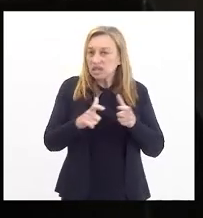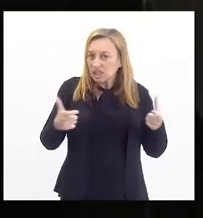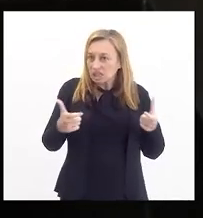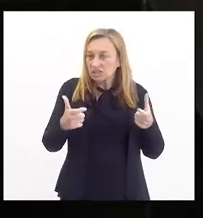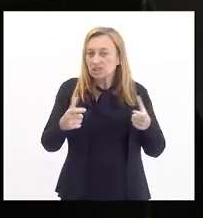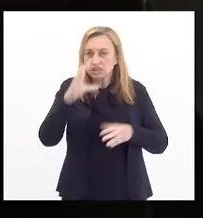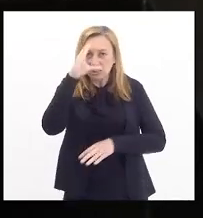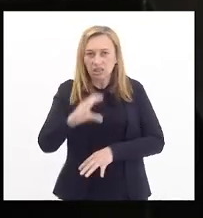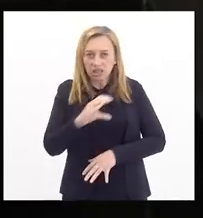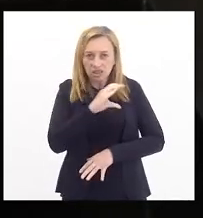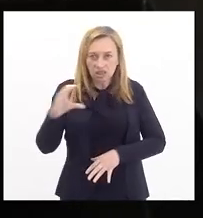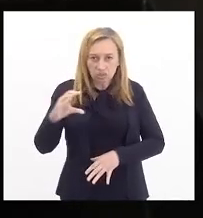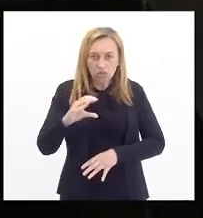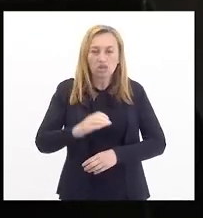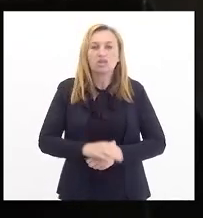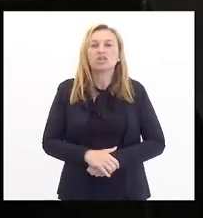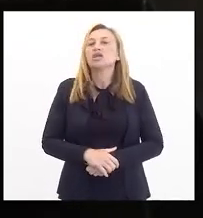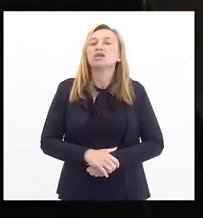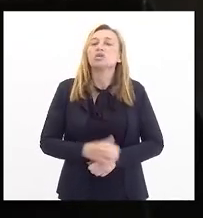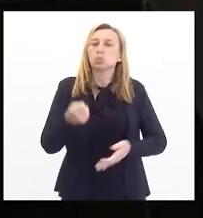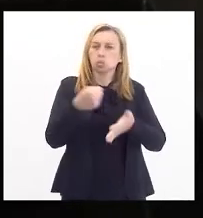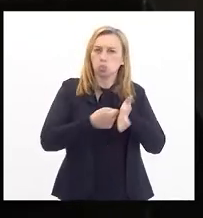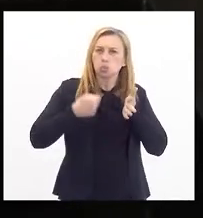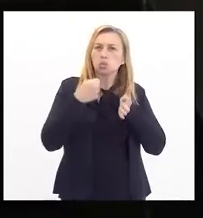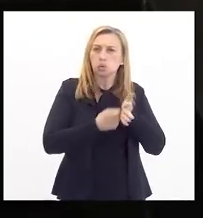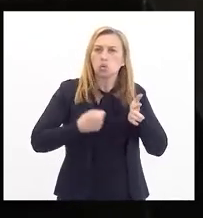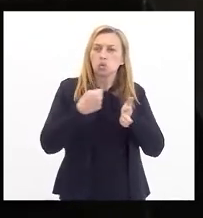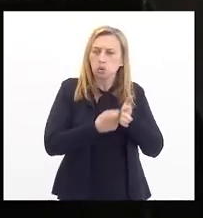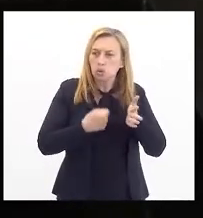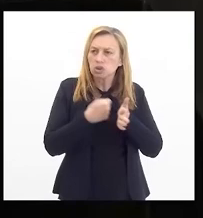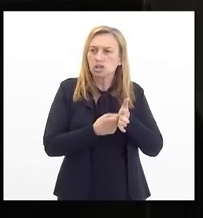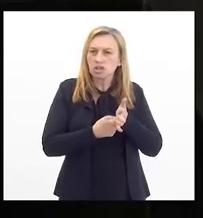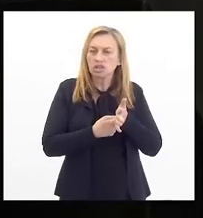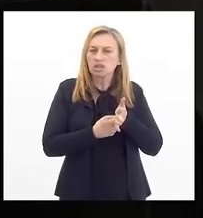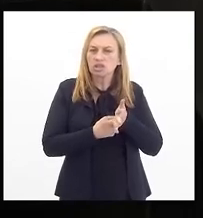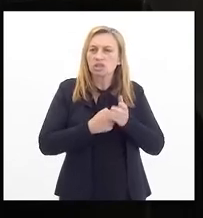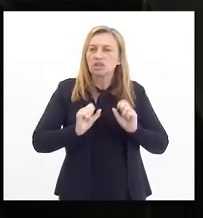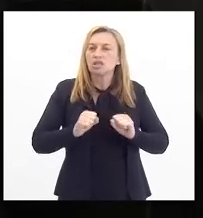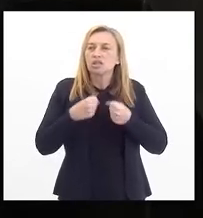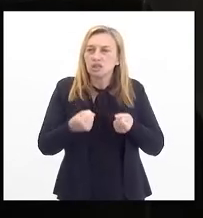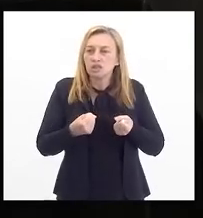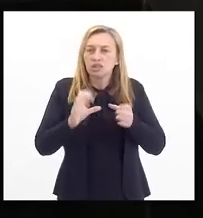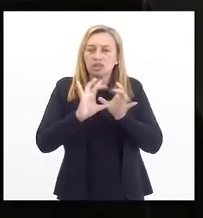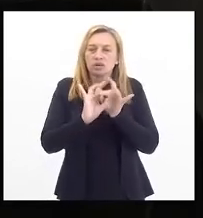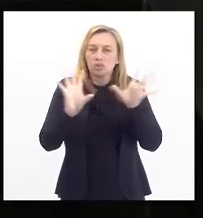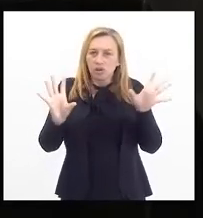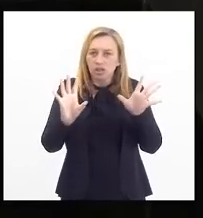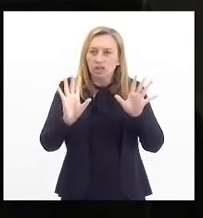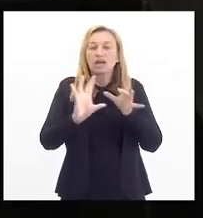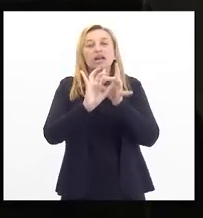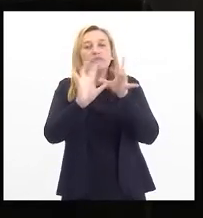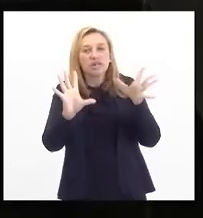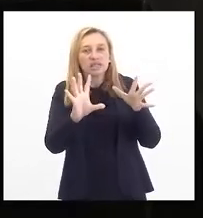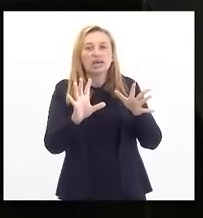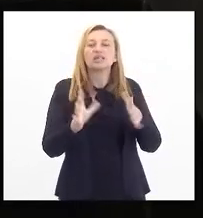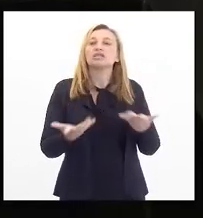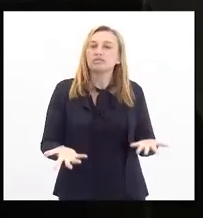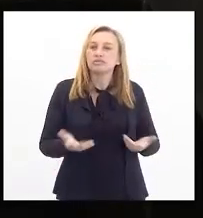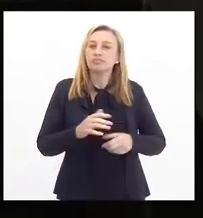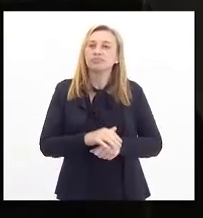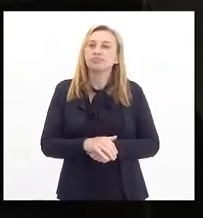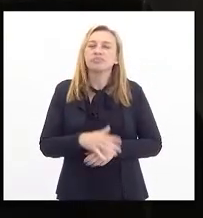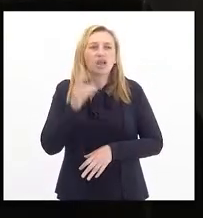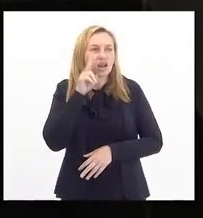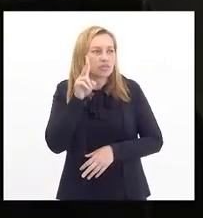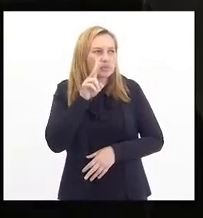Igreja Católica, que lutaram, se colocaram em defesa da democracia, em defesa das liberdades democráticas. Lembro Dom